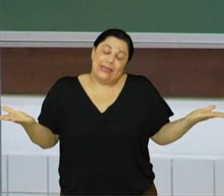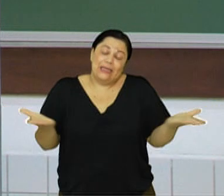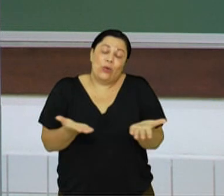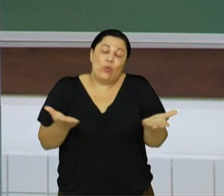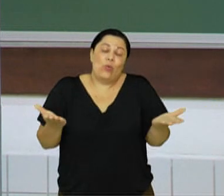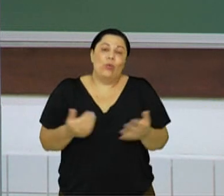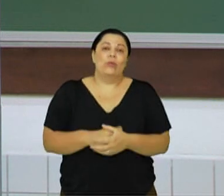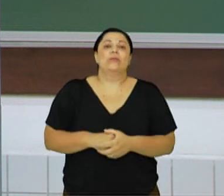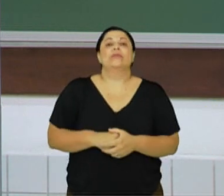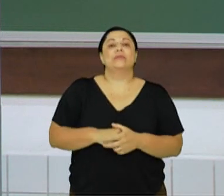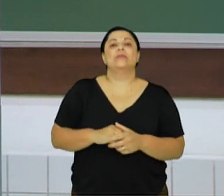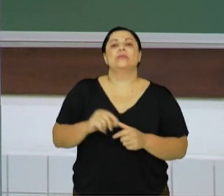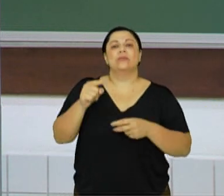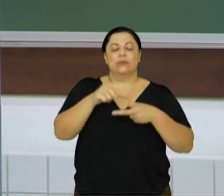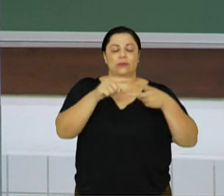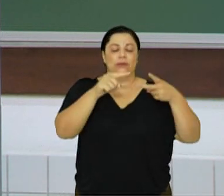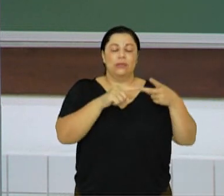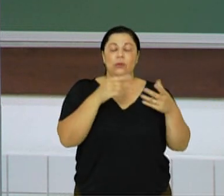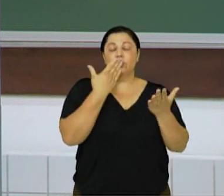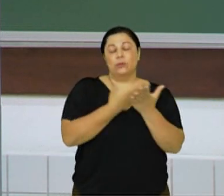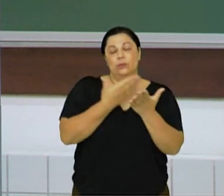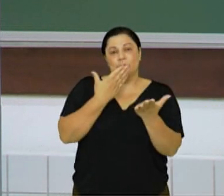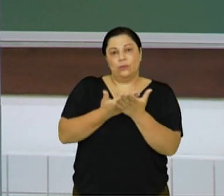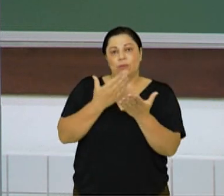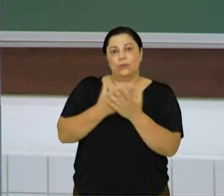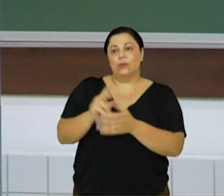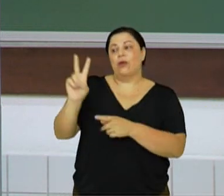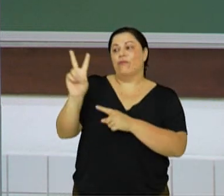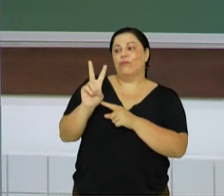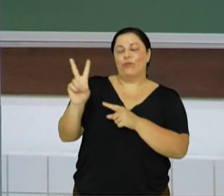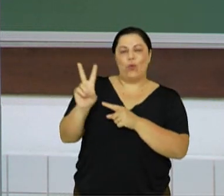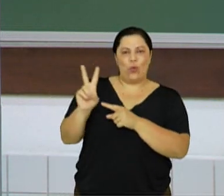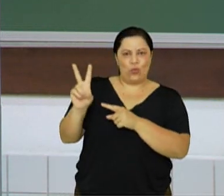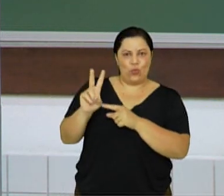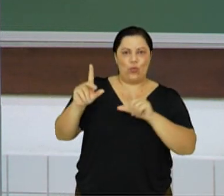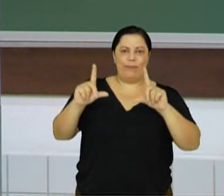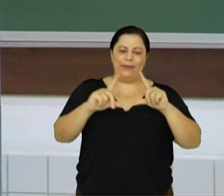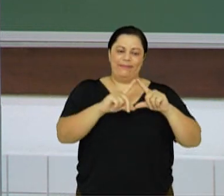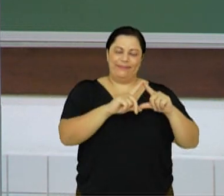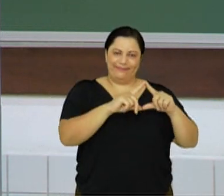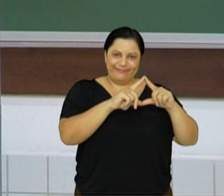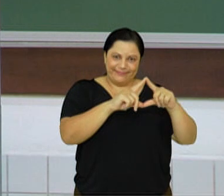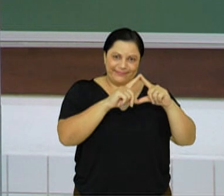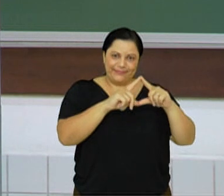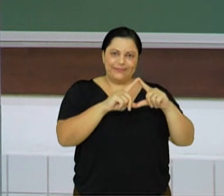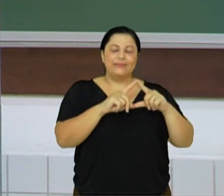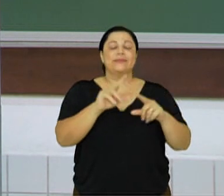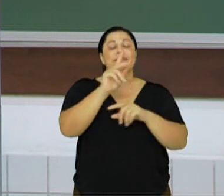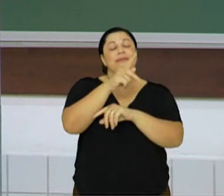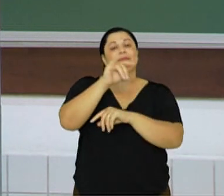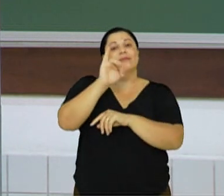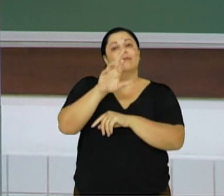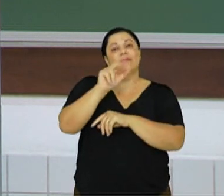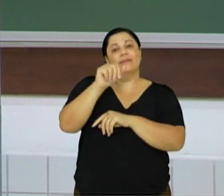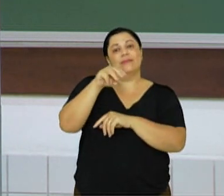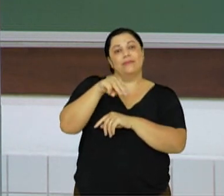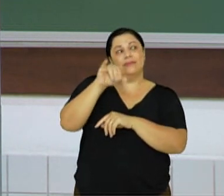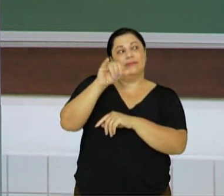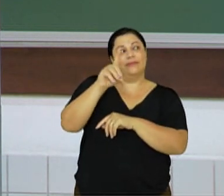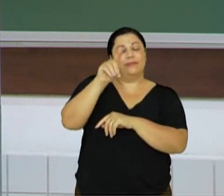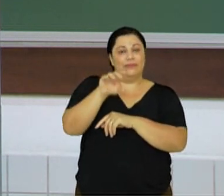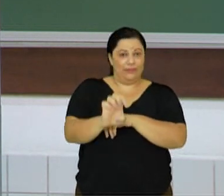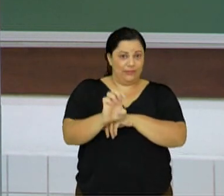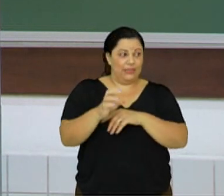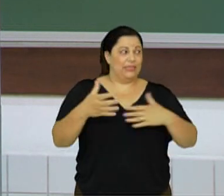gente trabalhou? Nessas duas últimas aulas a gente trabalhou volume de pirâmides. Que a pirâmide a gente sabe que o que vai diferenciar